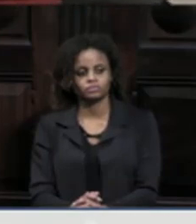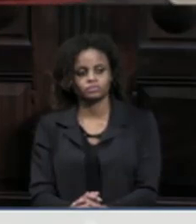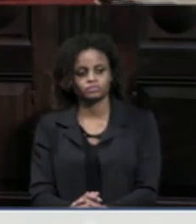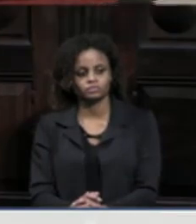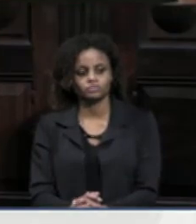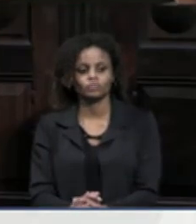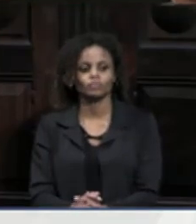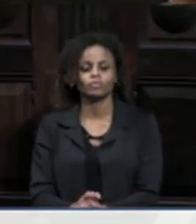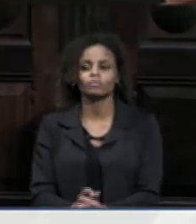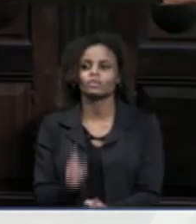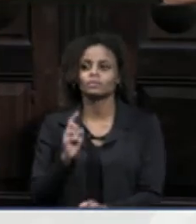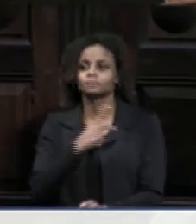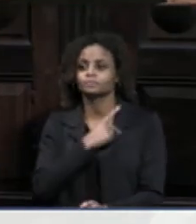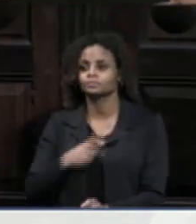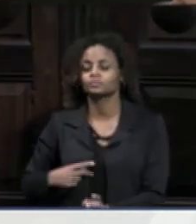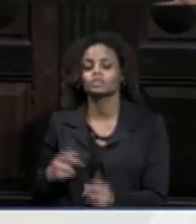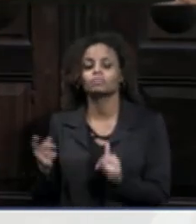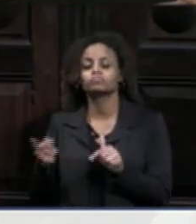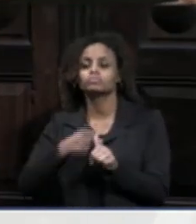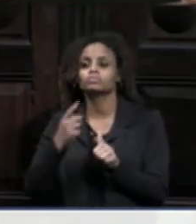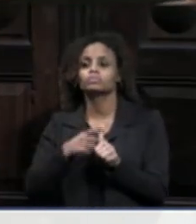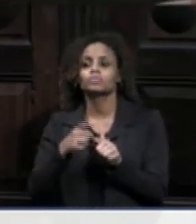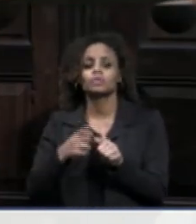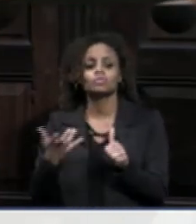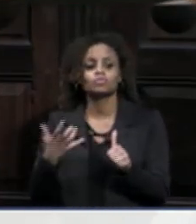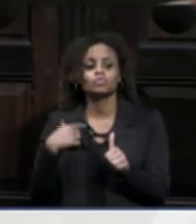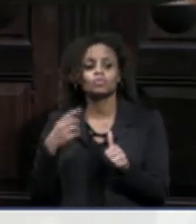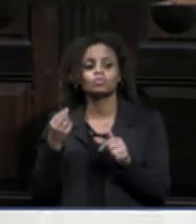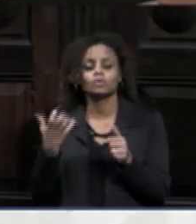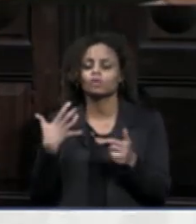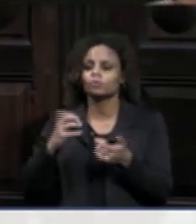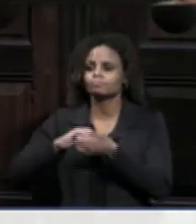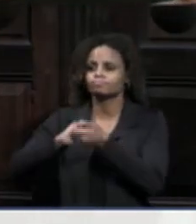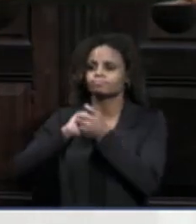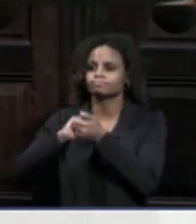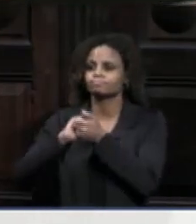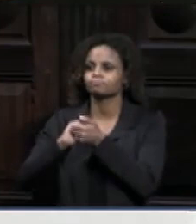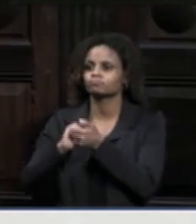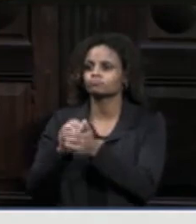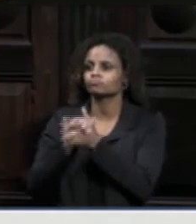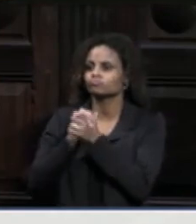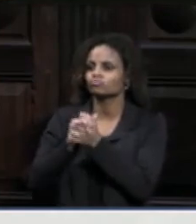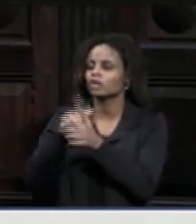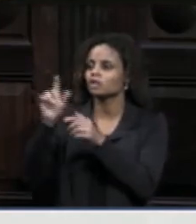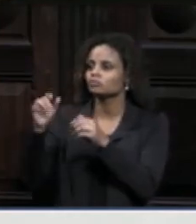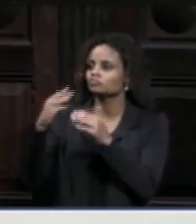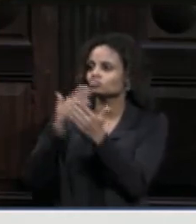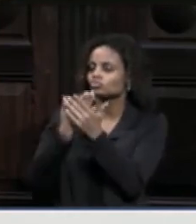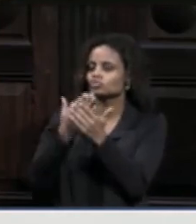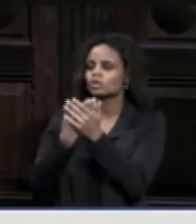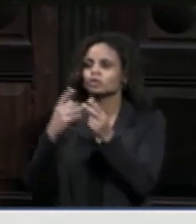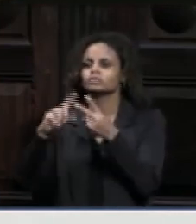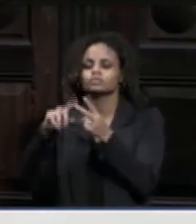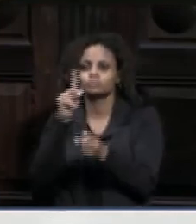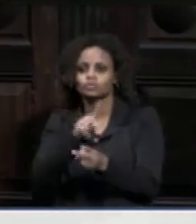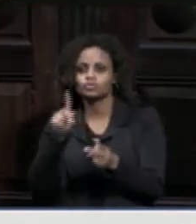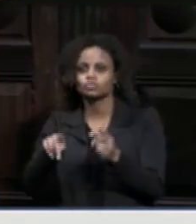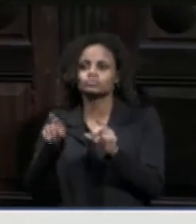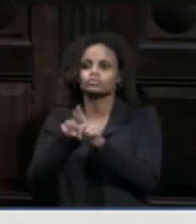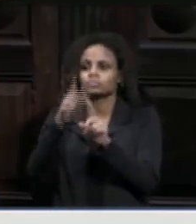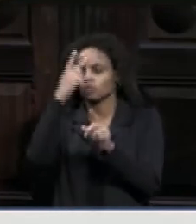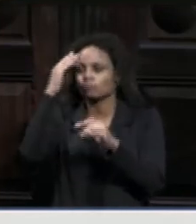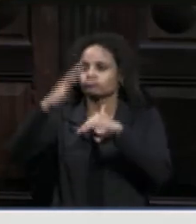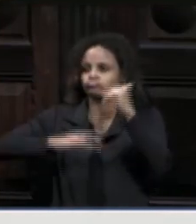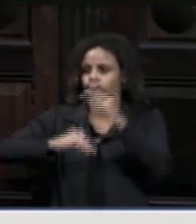Senhor presidente, em primeiro lugar, eu gostaria de cumprimentar os estudantes, professores, funcionários da FAETEC que estão